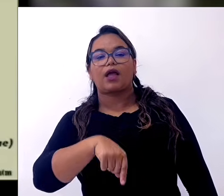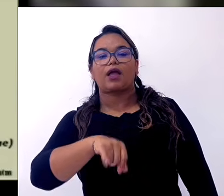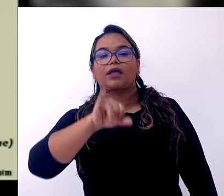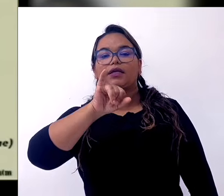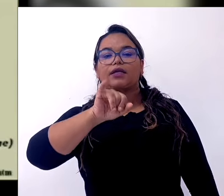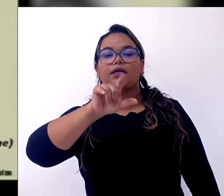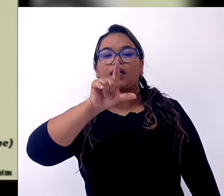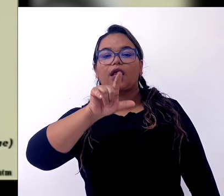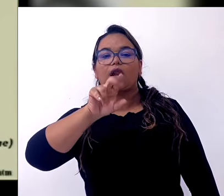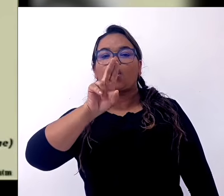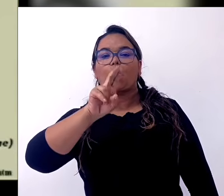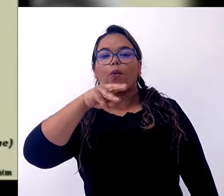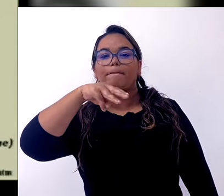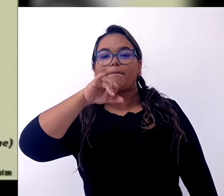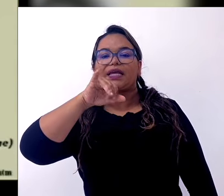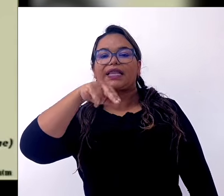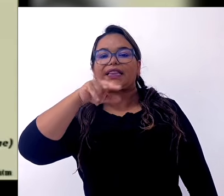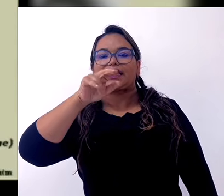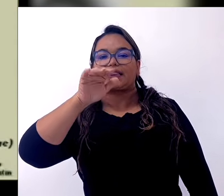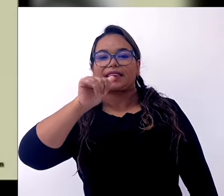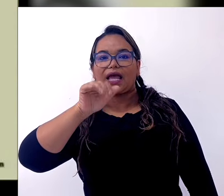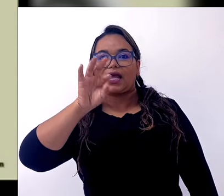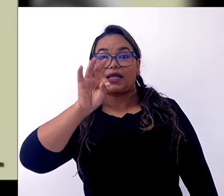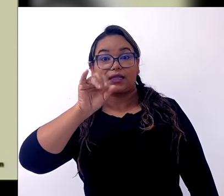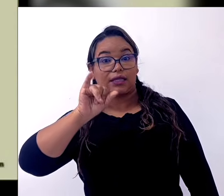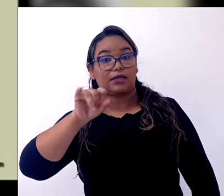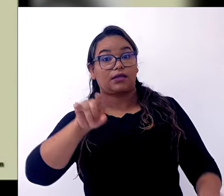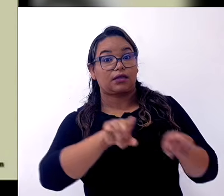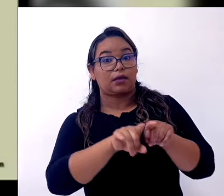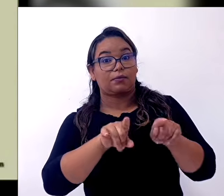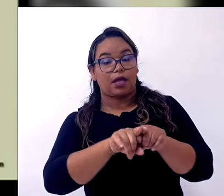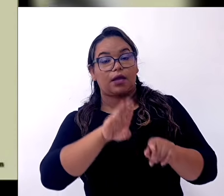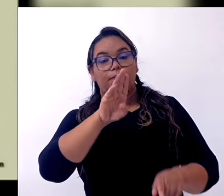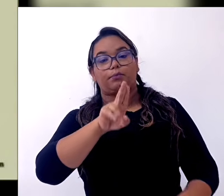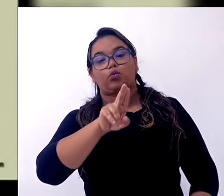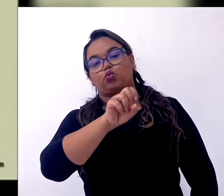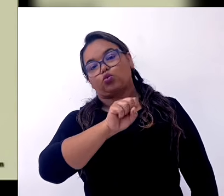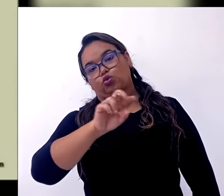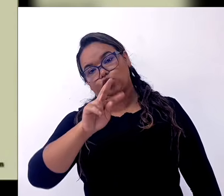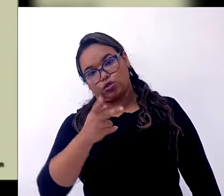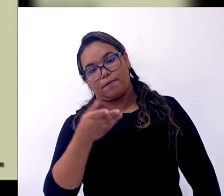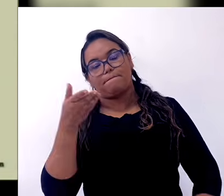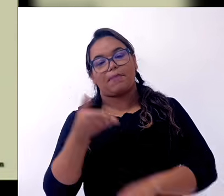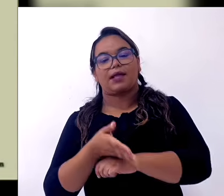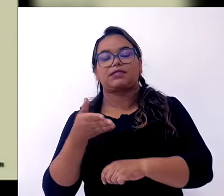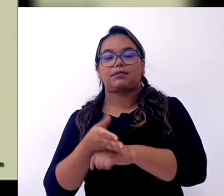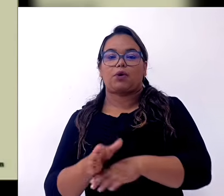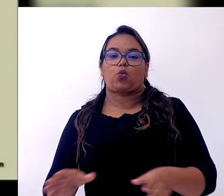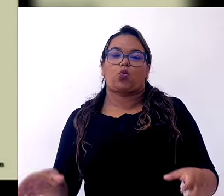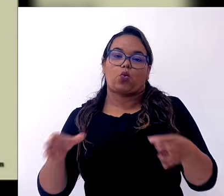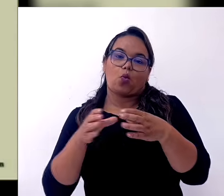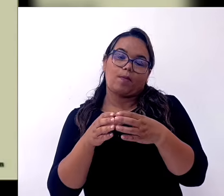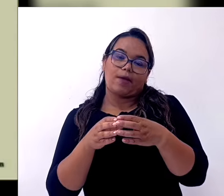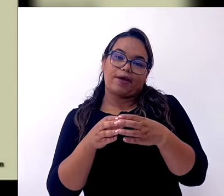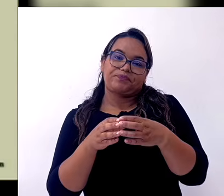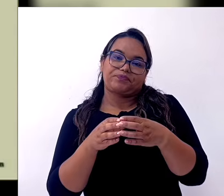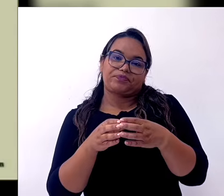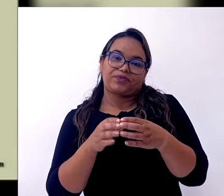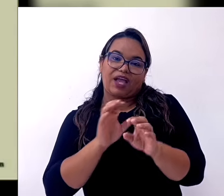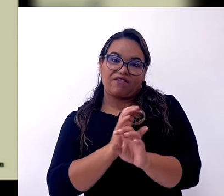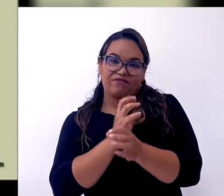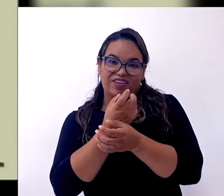portanto, Illuminati. Mark George Bundy, Otto Habsburg, Walter Freeman, Lee Teng-hui, Hillary Clinton,